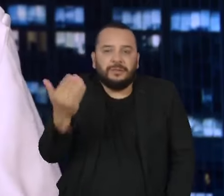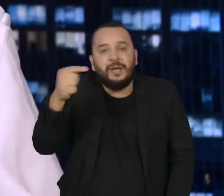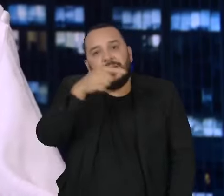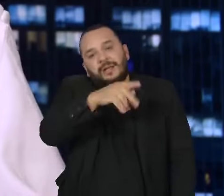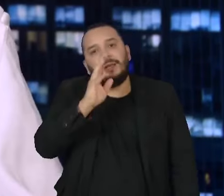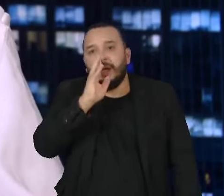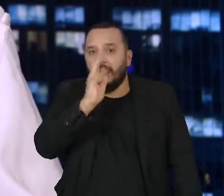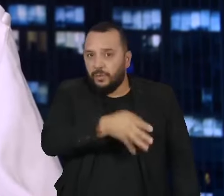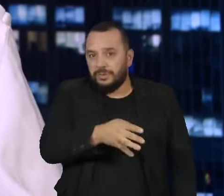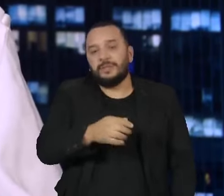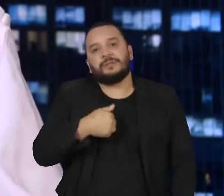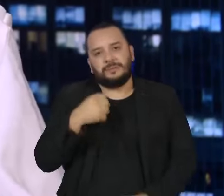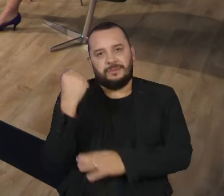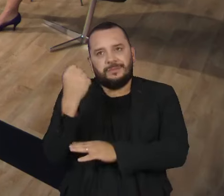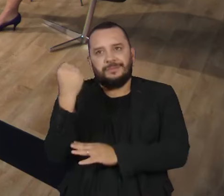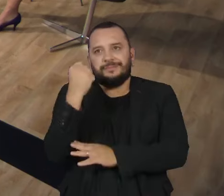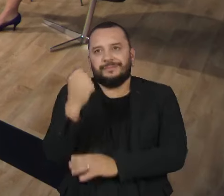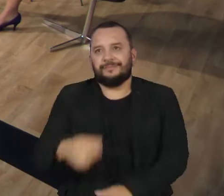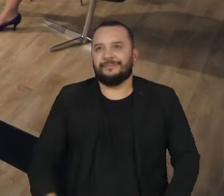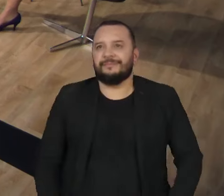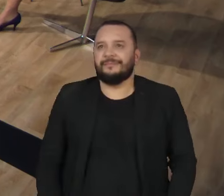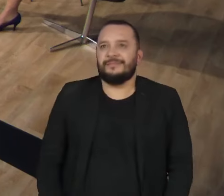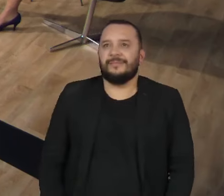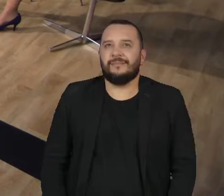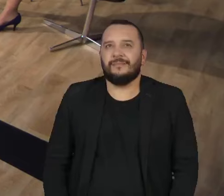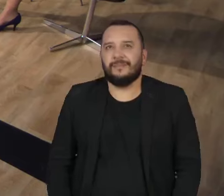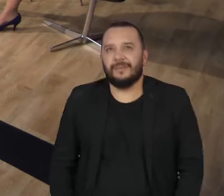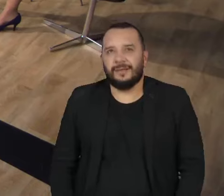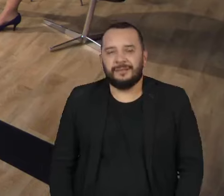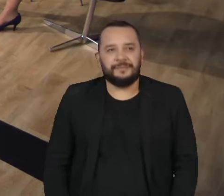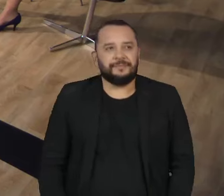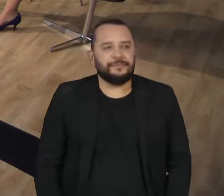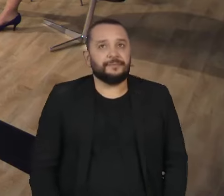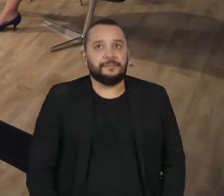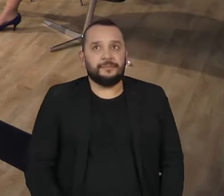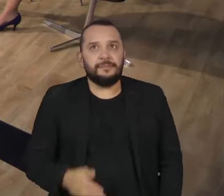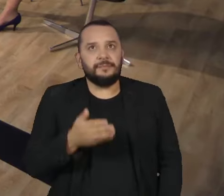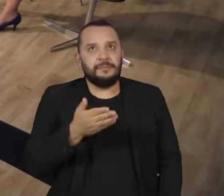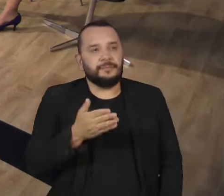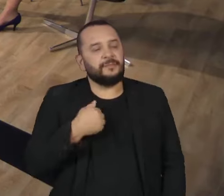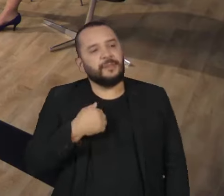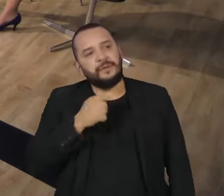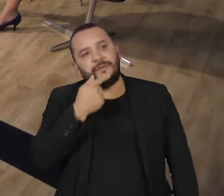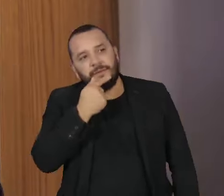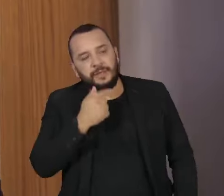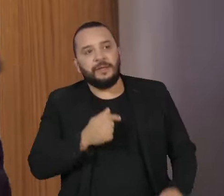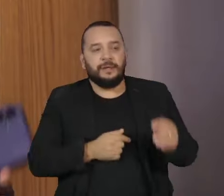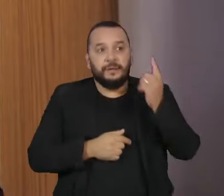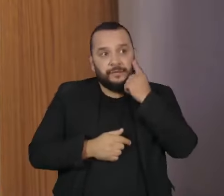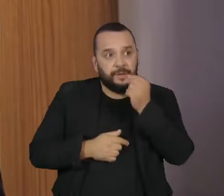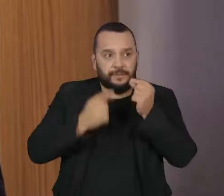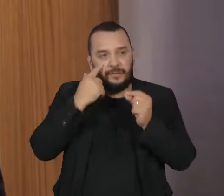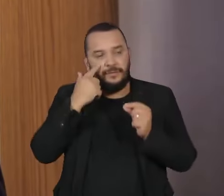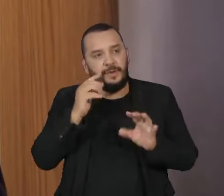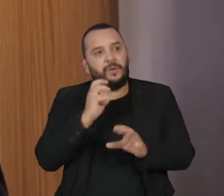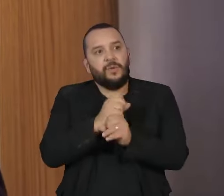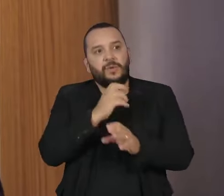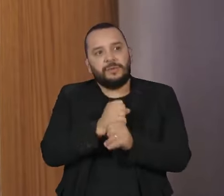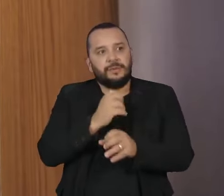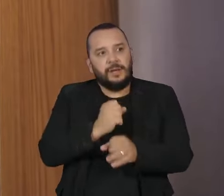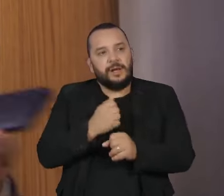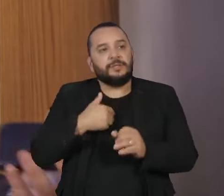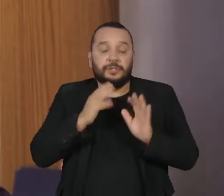ele faz, né? Agora, Vila, Vera, os números ainda vão aparecer daqui a pouco, a gente terá uma consolidação